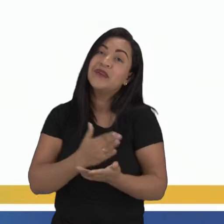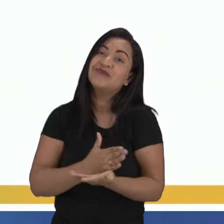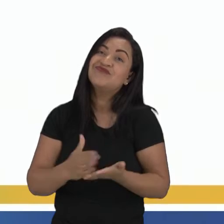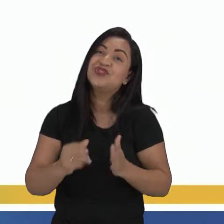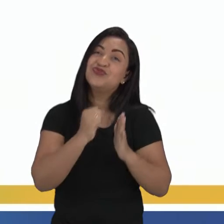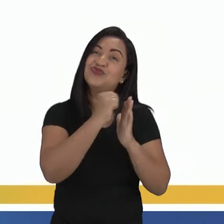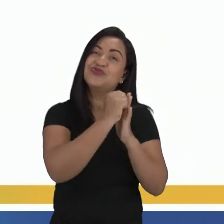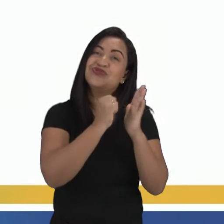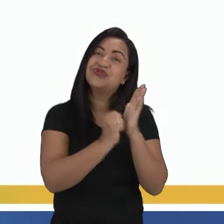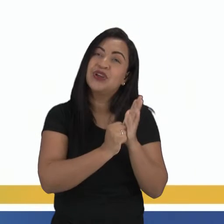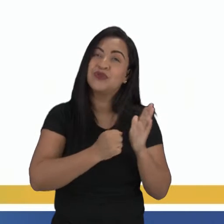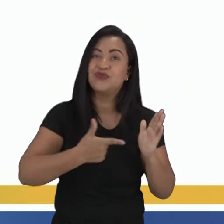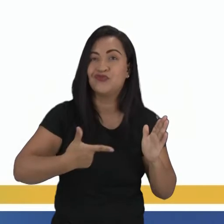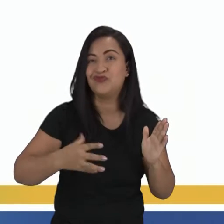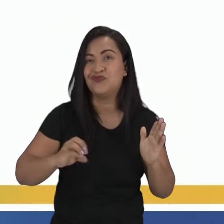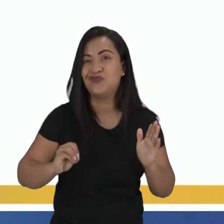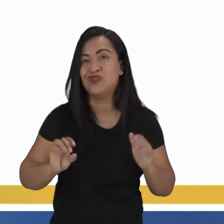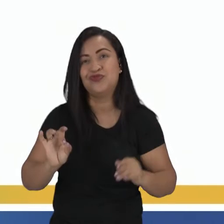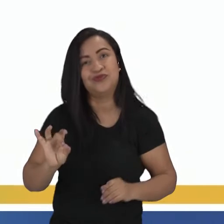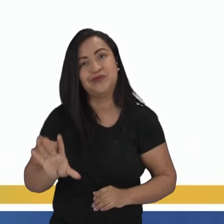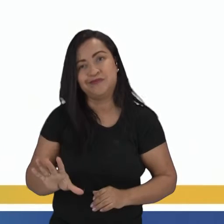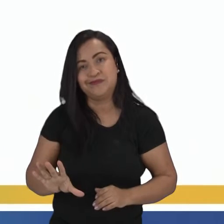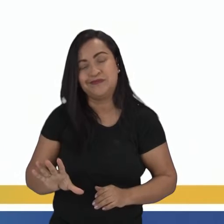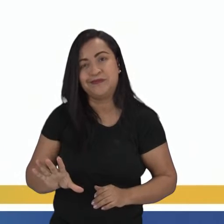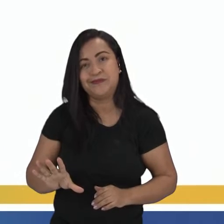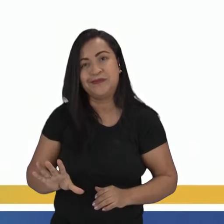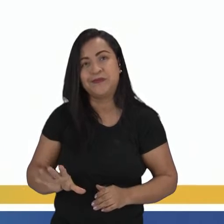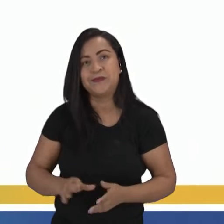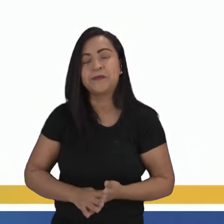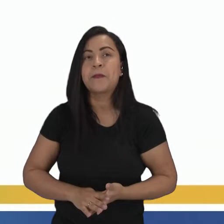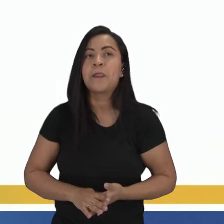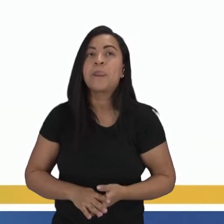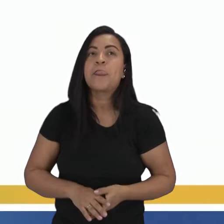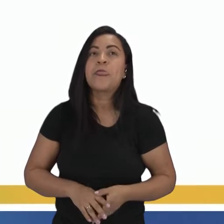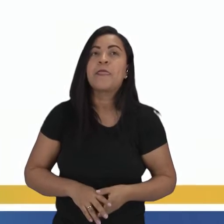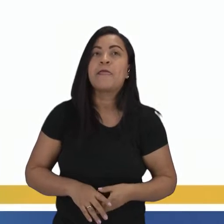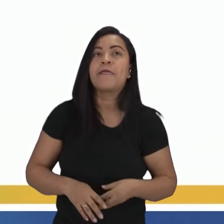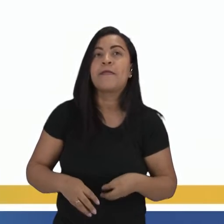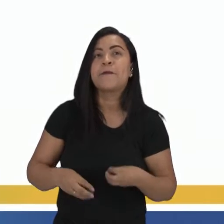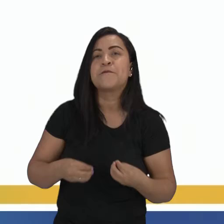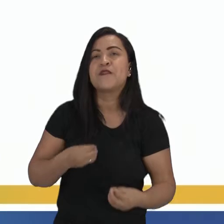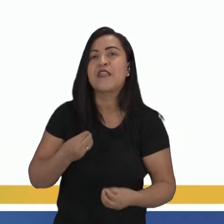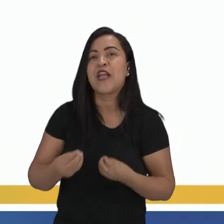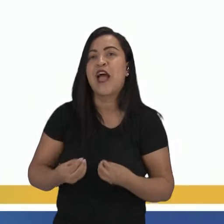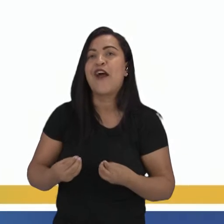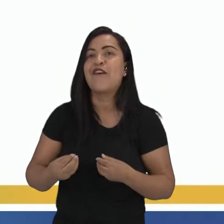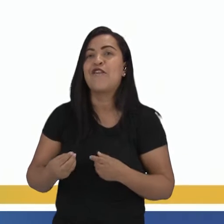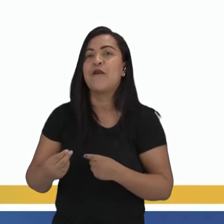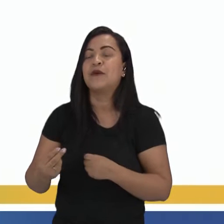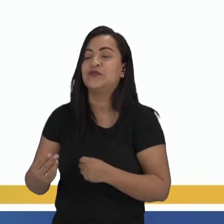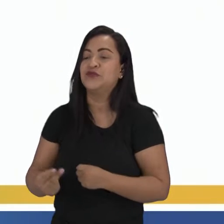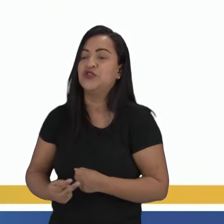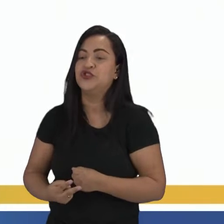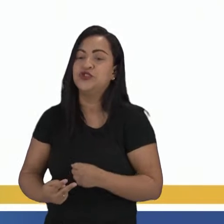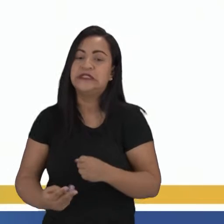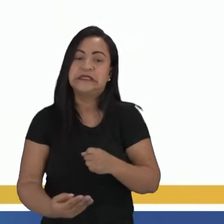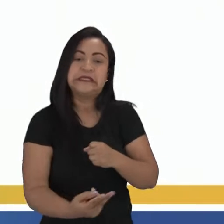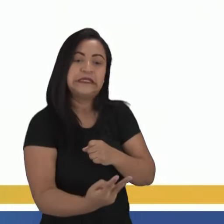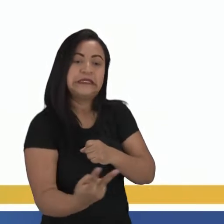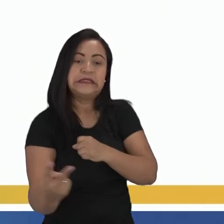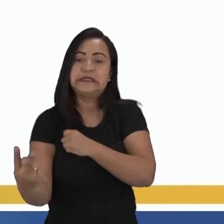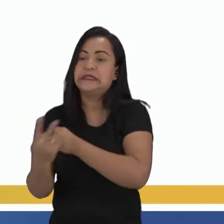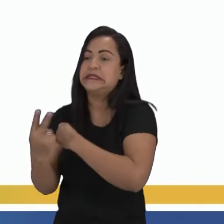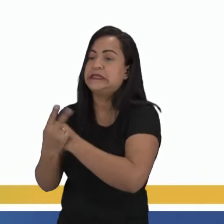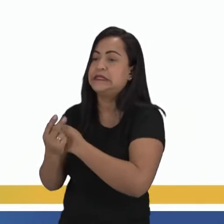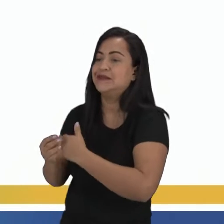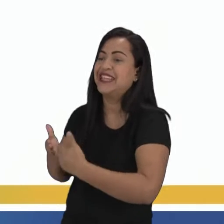século XX. Ela não é tão antiga assim. As formas de você se defender de bactérias, de vírus ou algo desse tipo